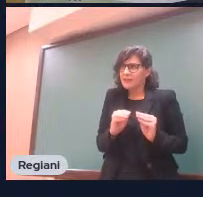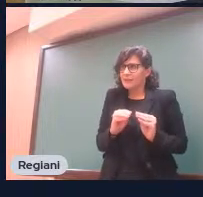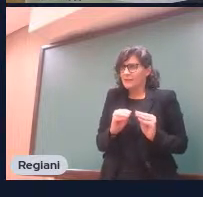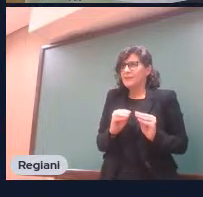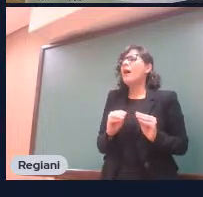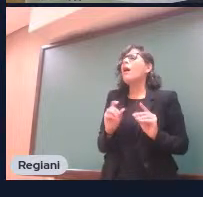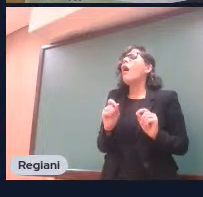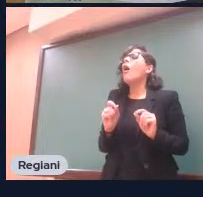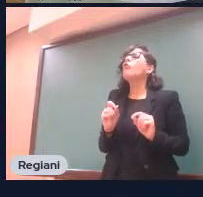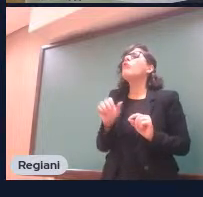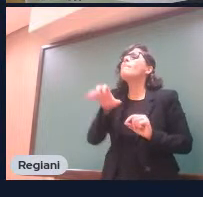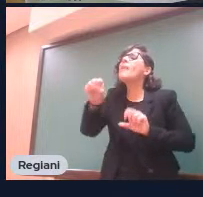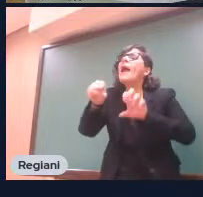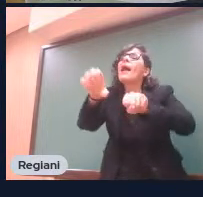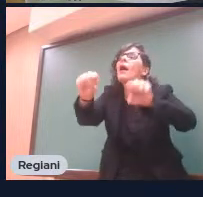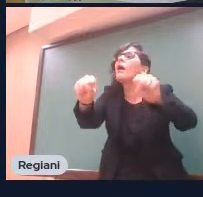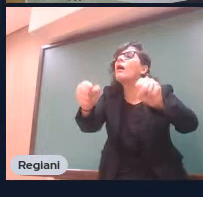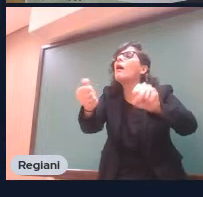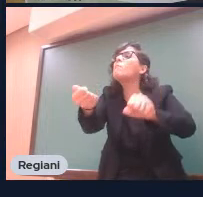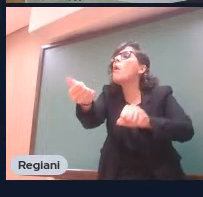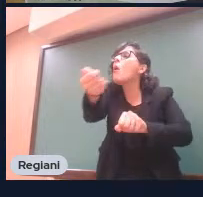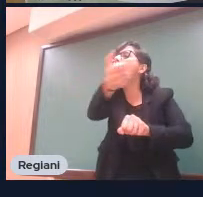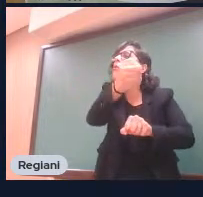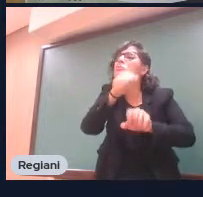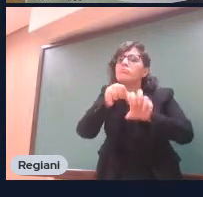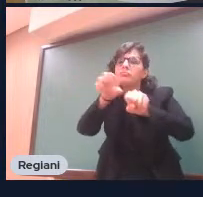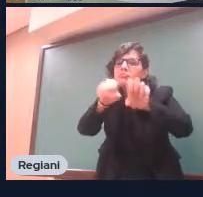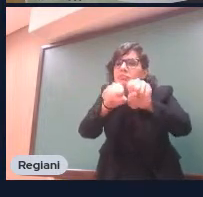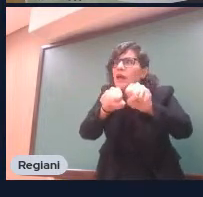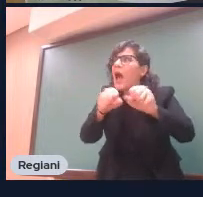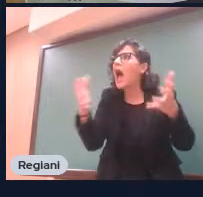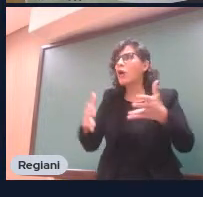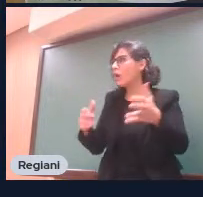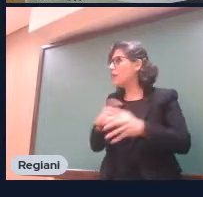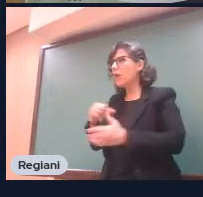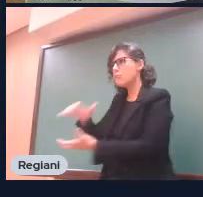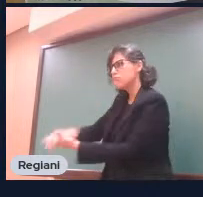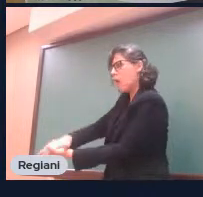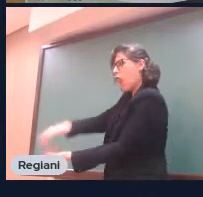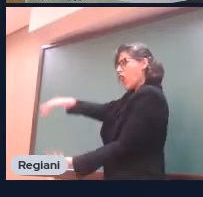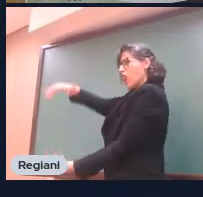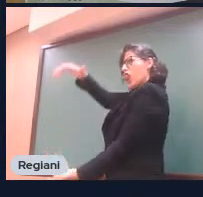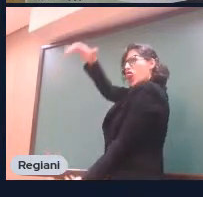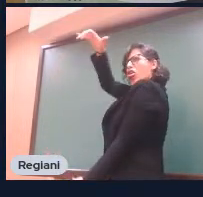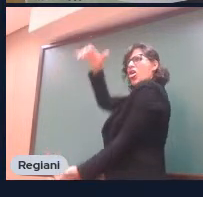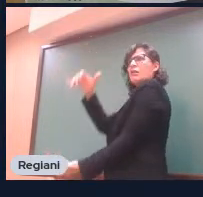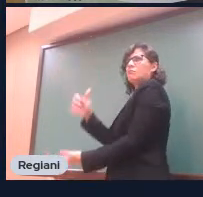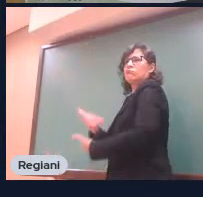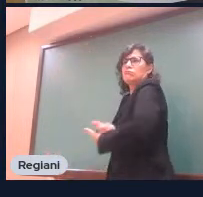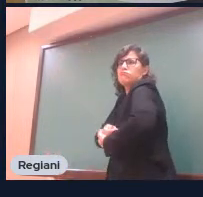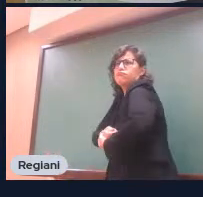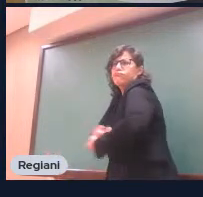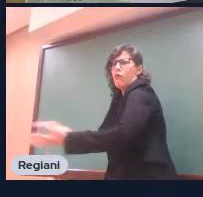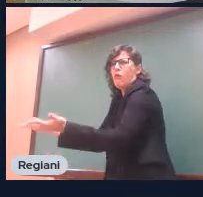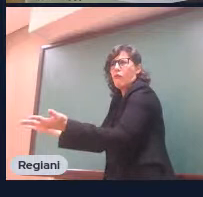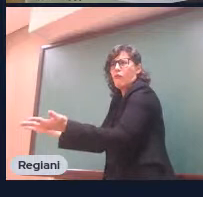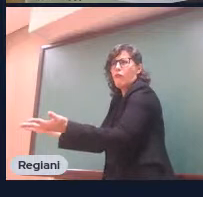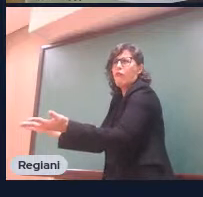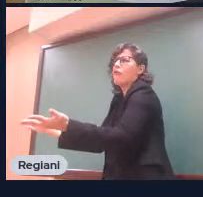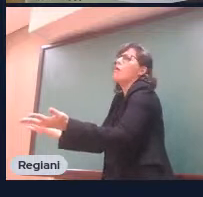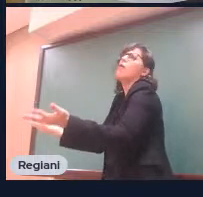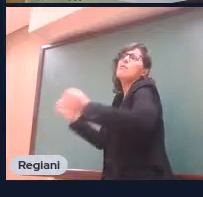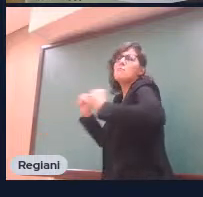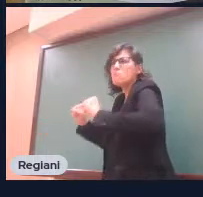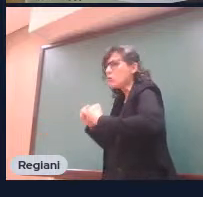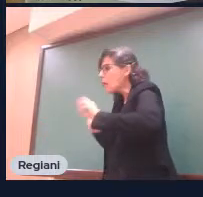pequenas fontes, para irmos para fontes, corpos que permitem a